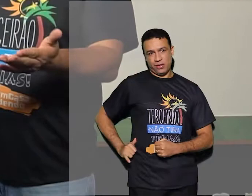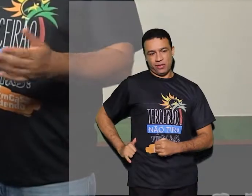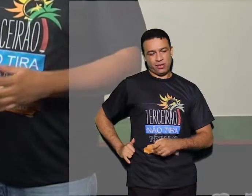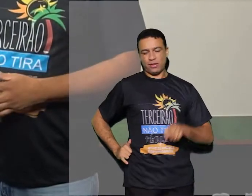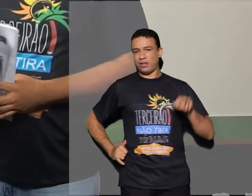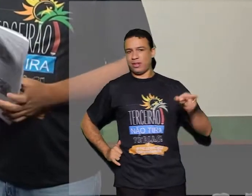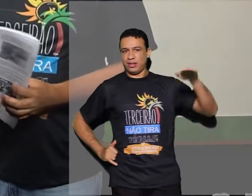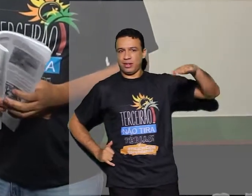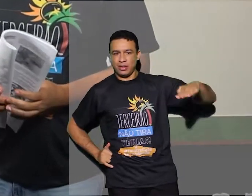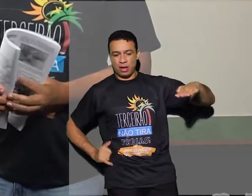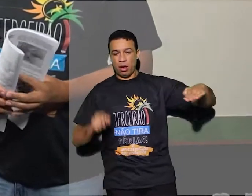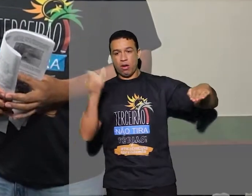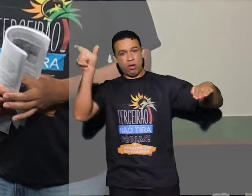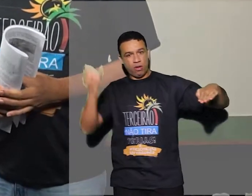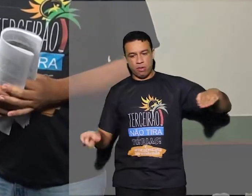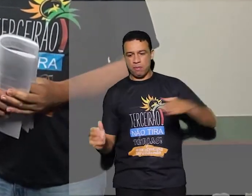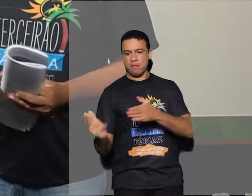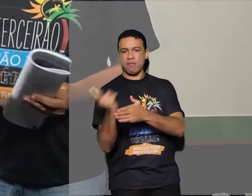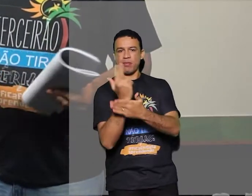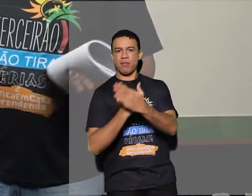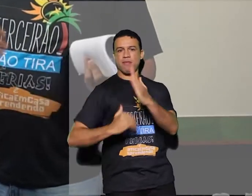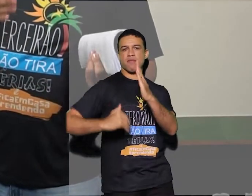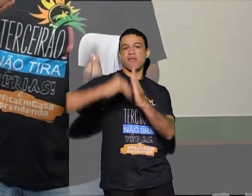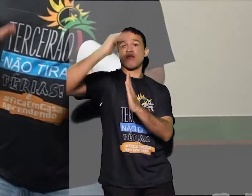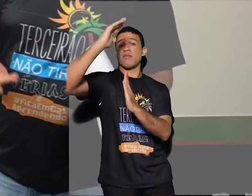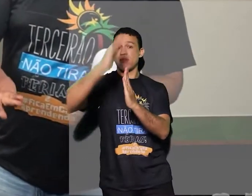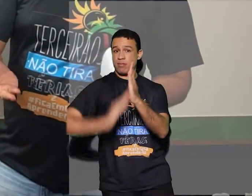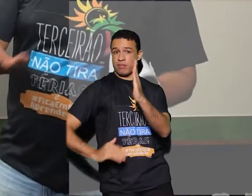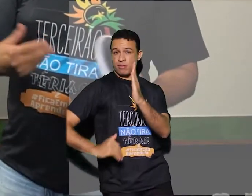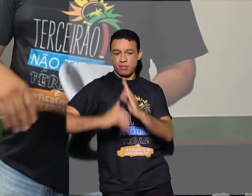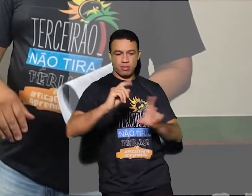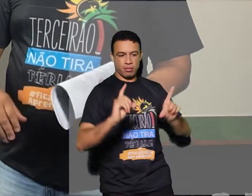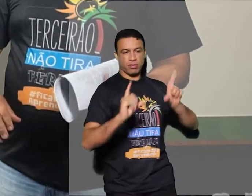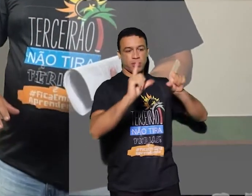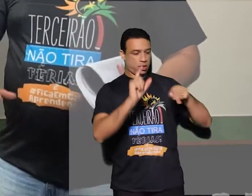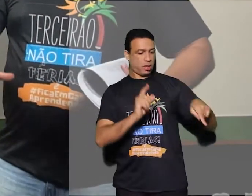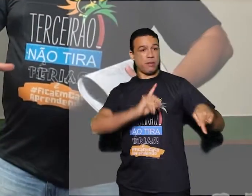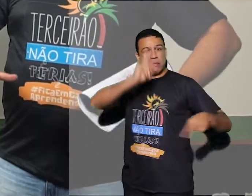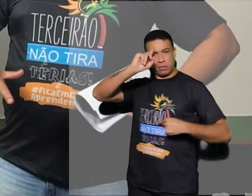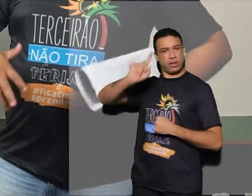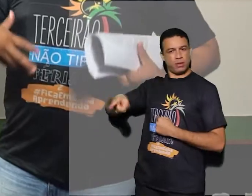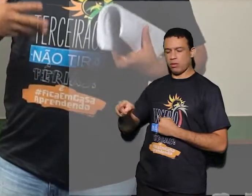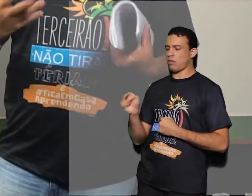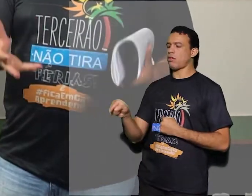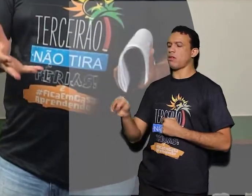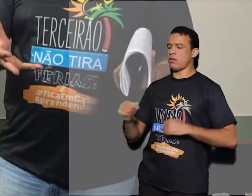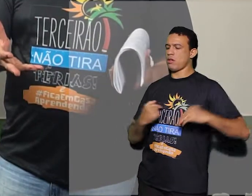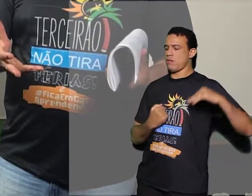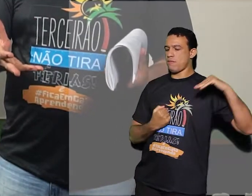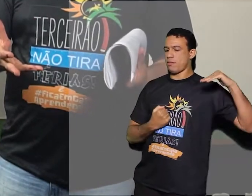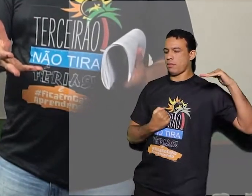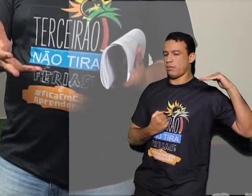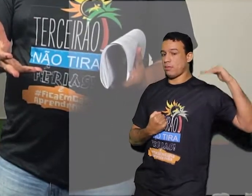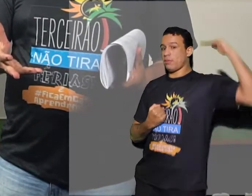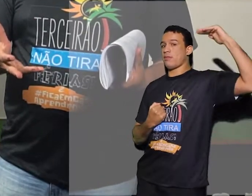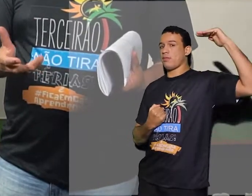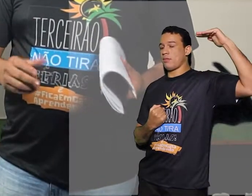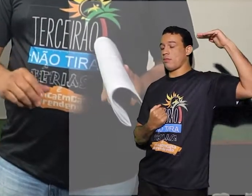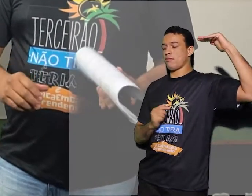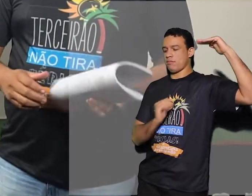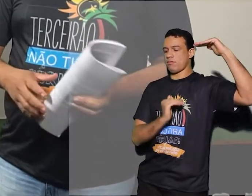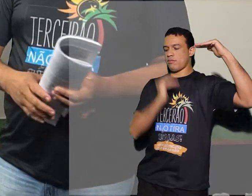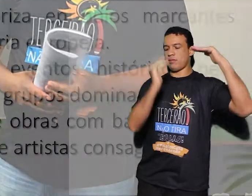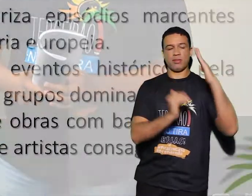David, o pintor dessa obra, ele preferia, inclusive sobre ordem de Napoleão, que enaltecesse essa